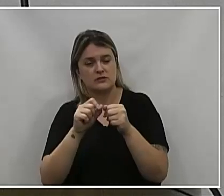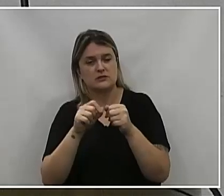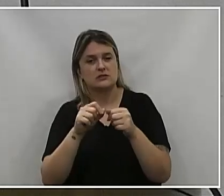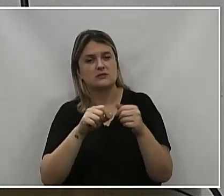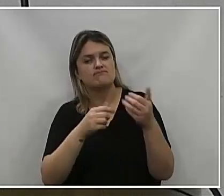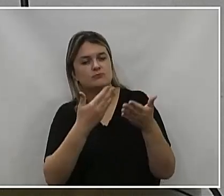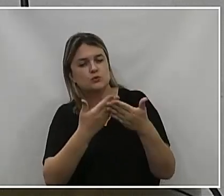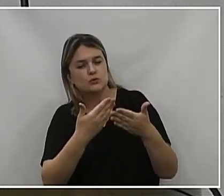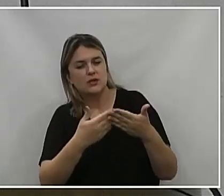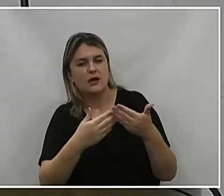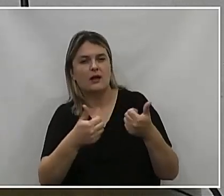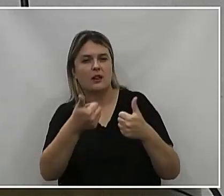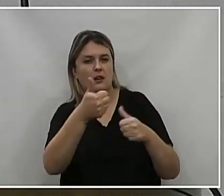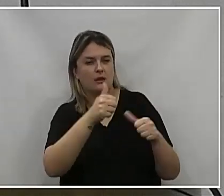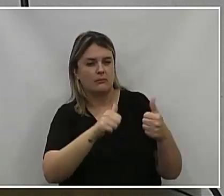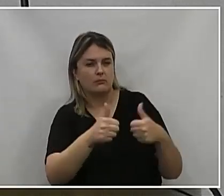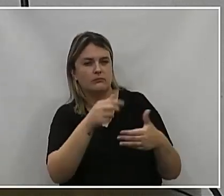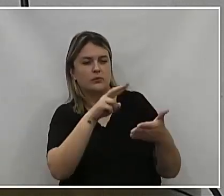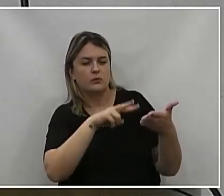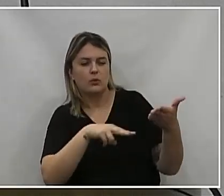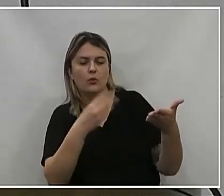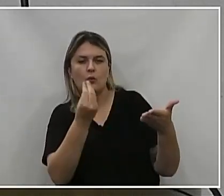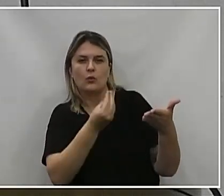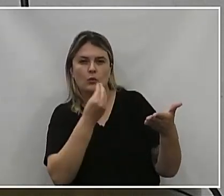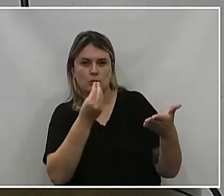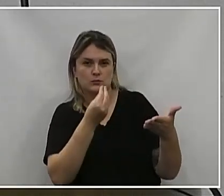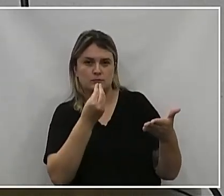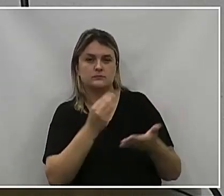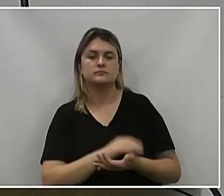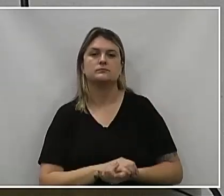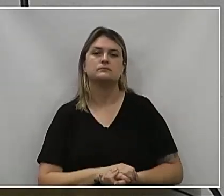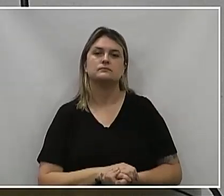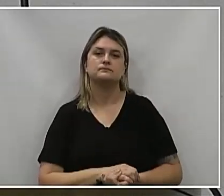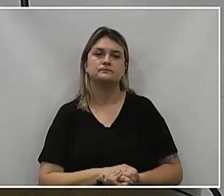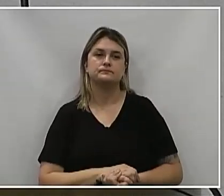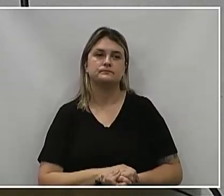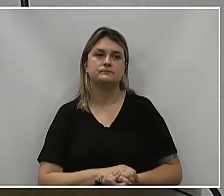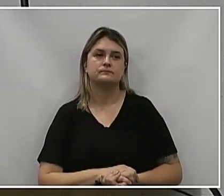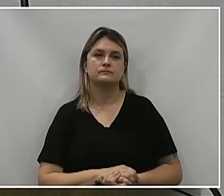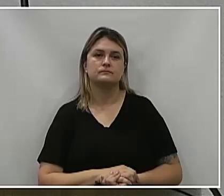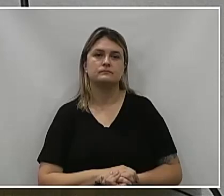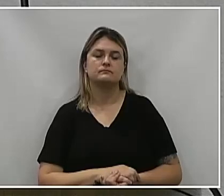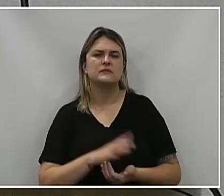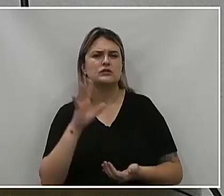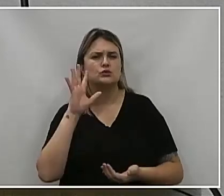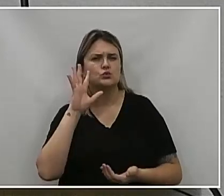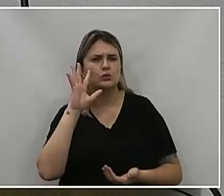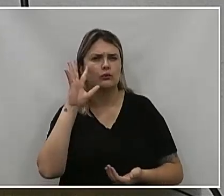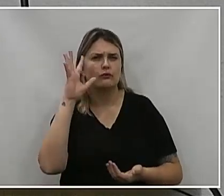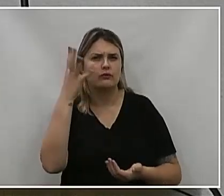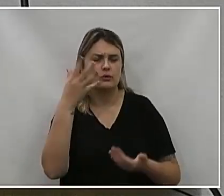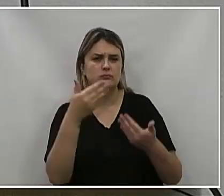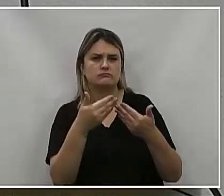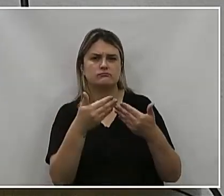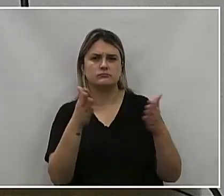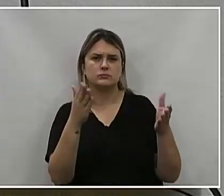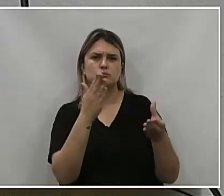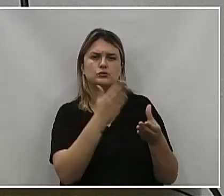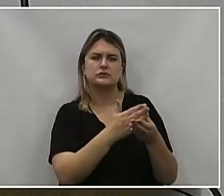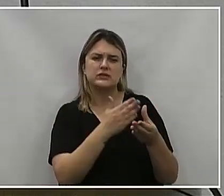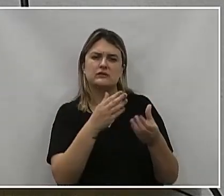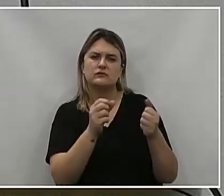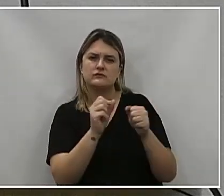a gestão atual teve acesso aos laudos do processo e resolveu abrir processos